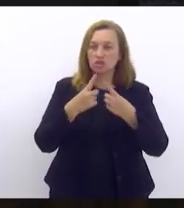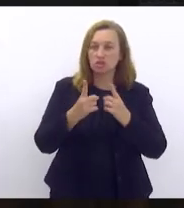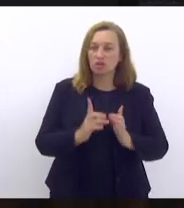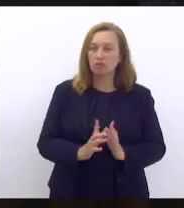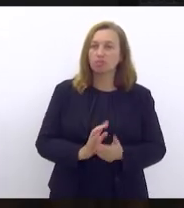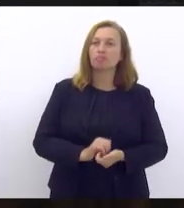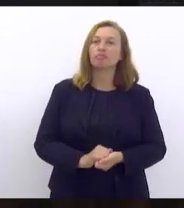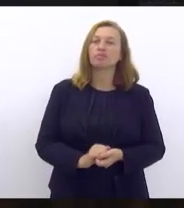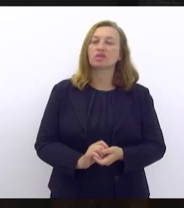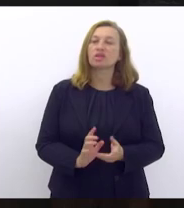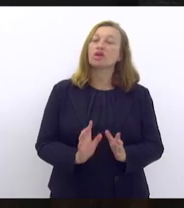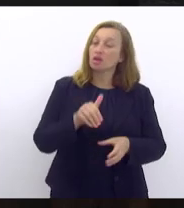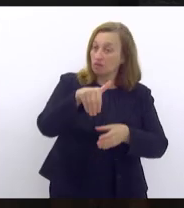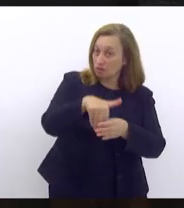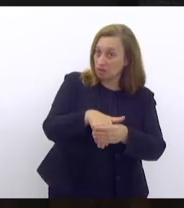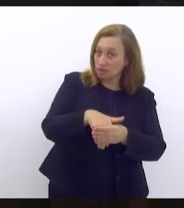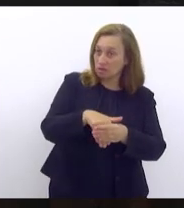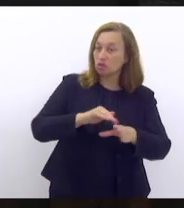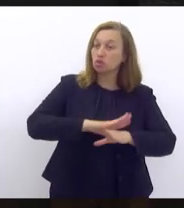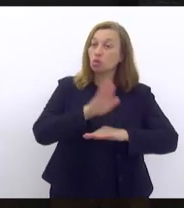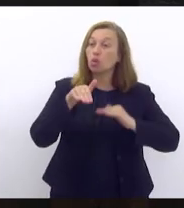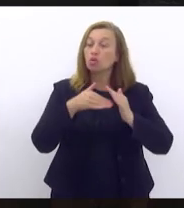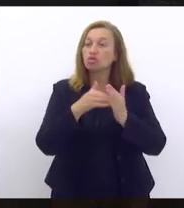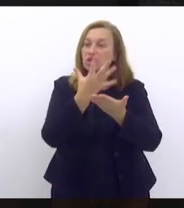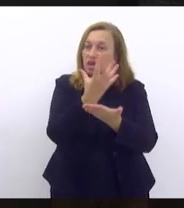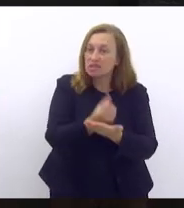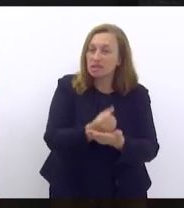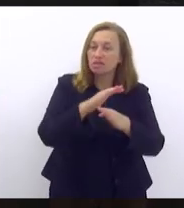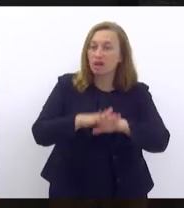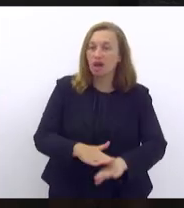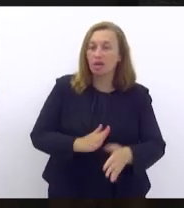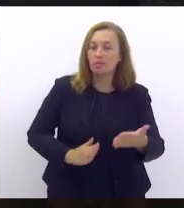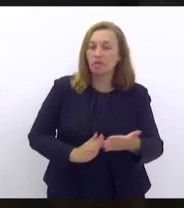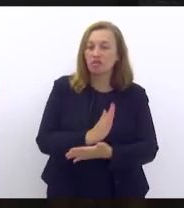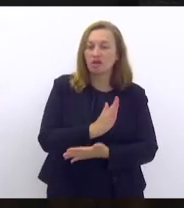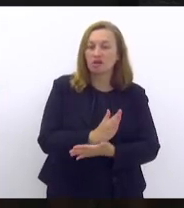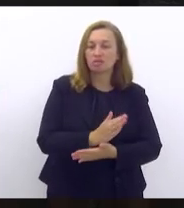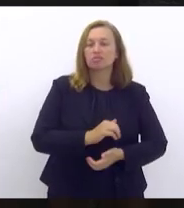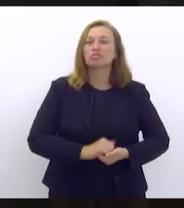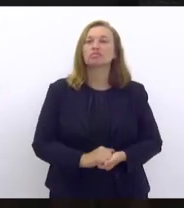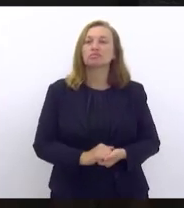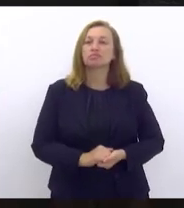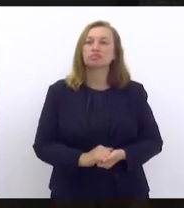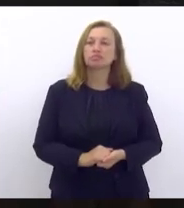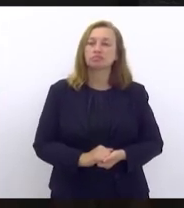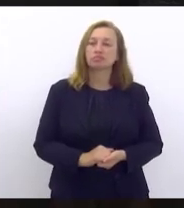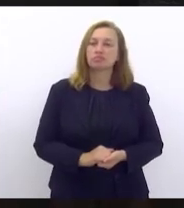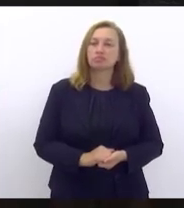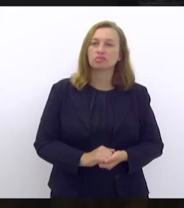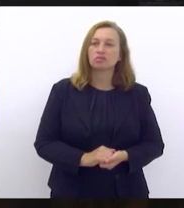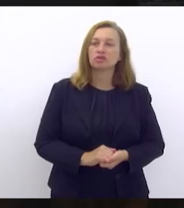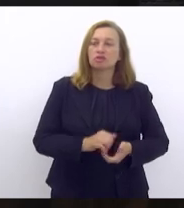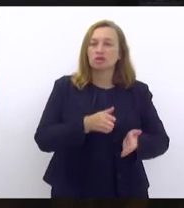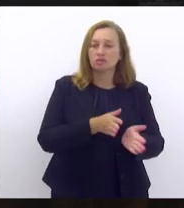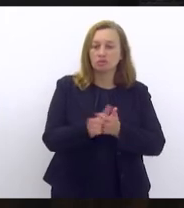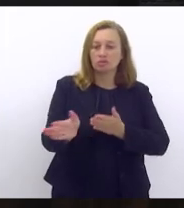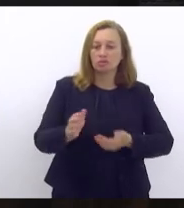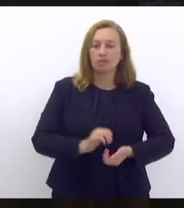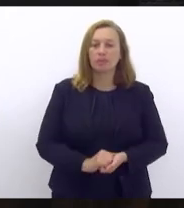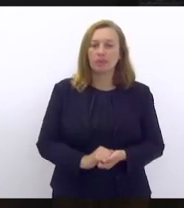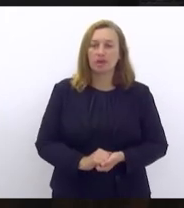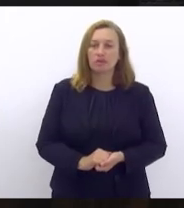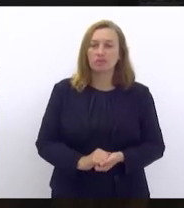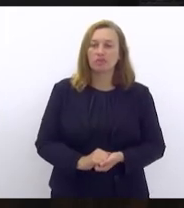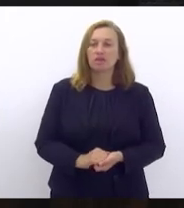encerrada a discussão. Em votação, senhores que aprovam, permaneçam como estão. Aprovado, vai autógrafo.